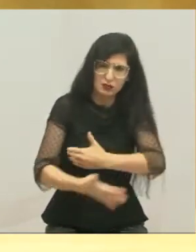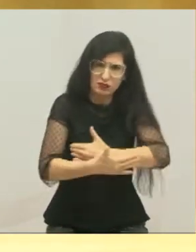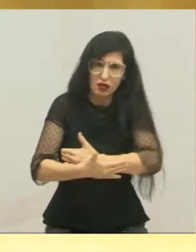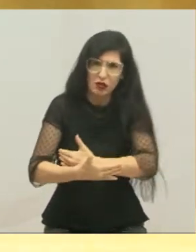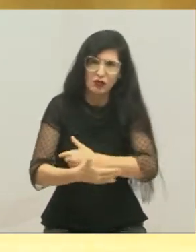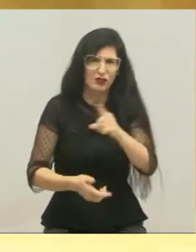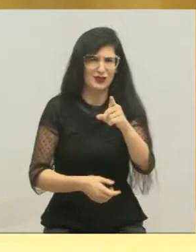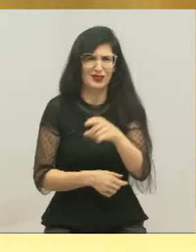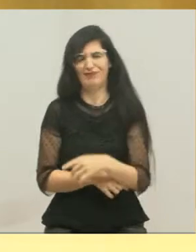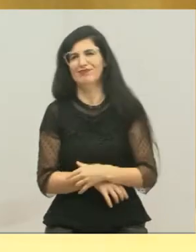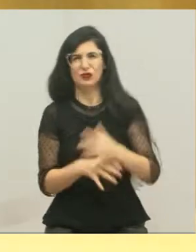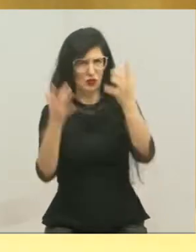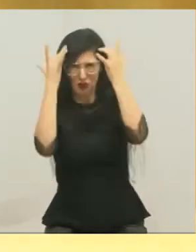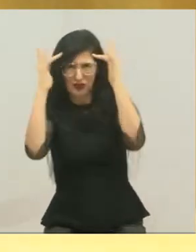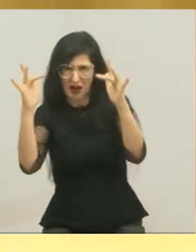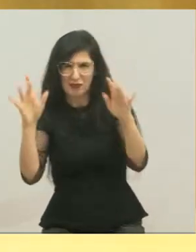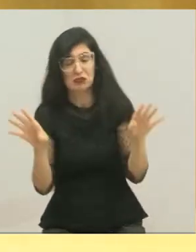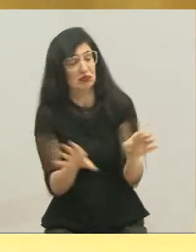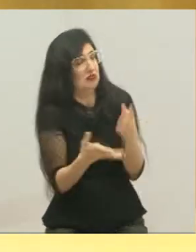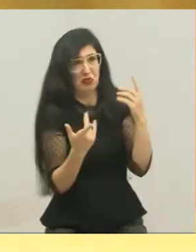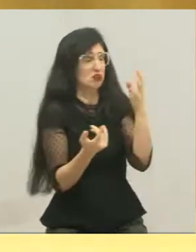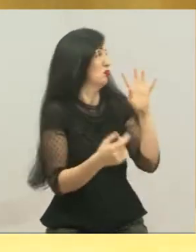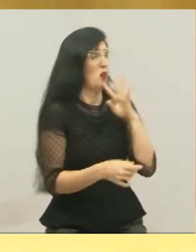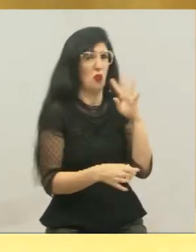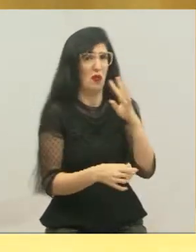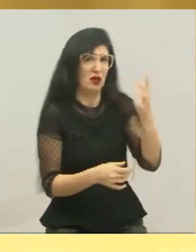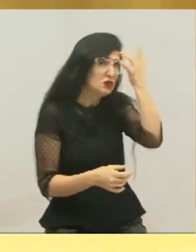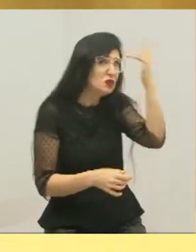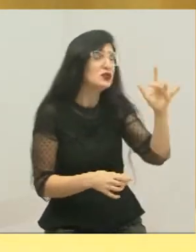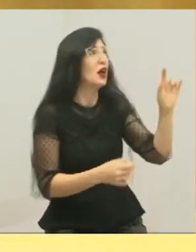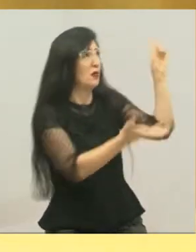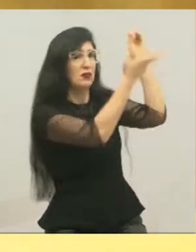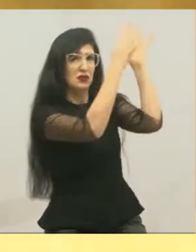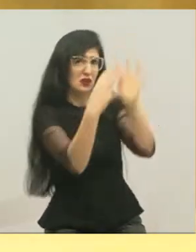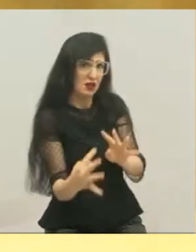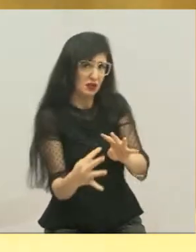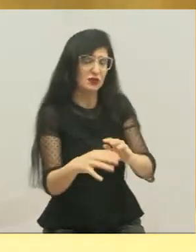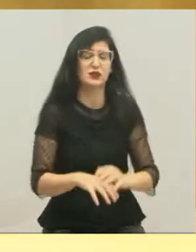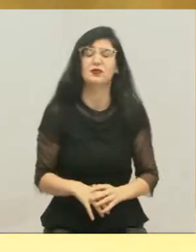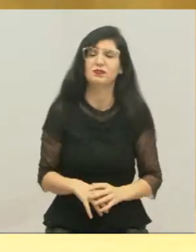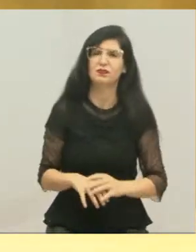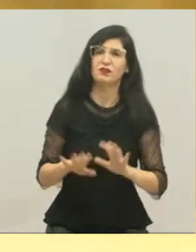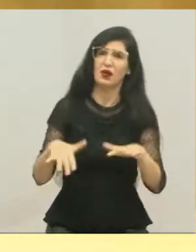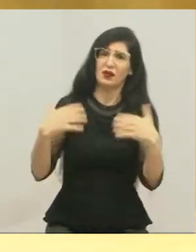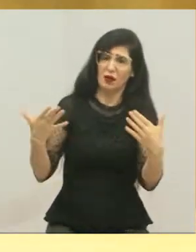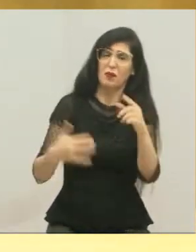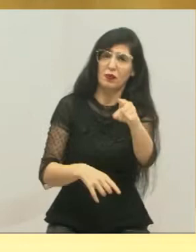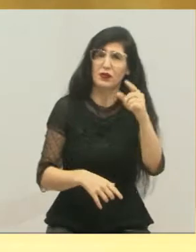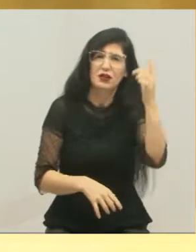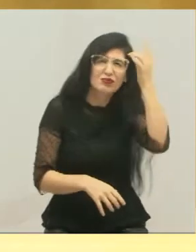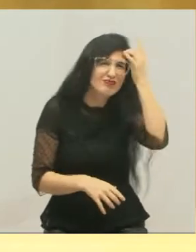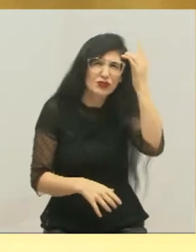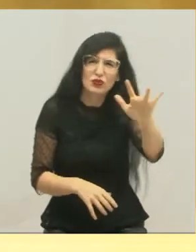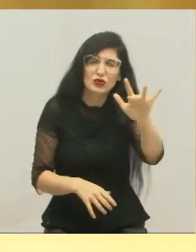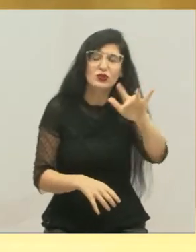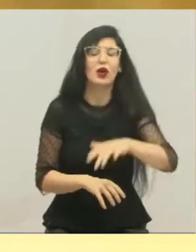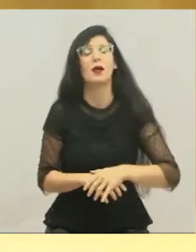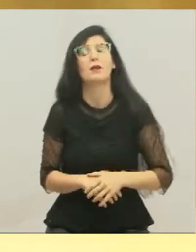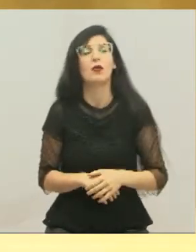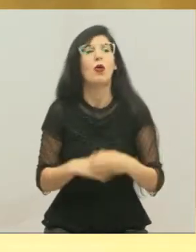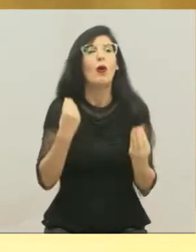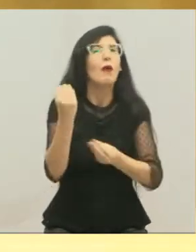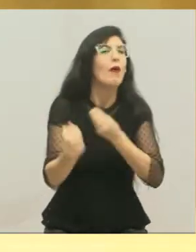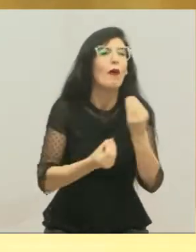Pela manhã semeia a tua semente, e à tarde não retires a tua mão, porque tu não sabes qual